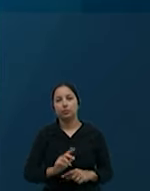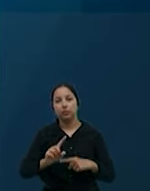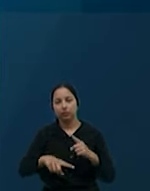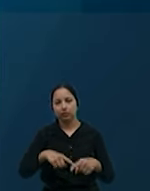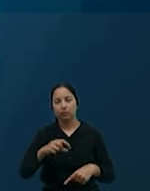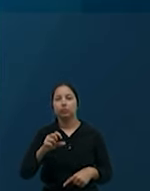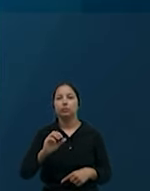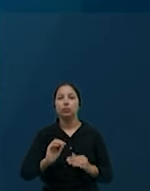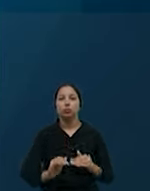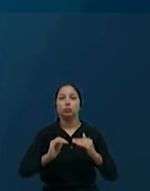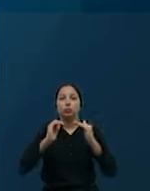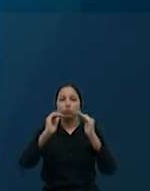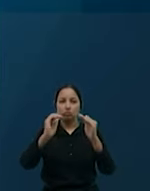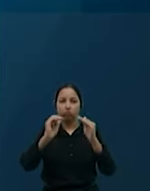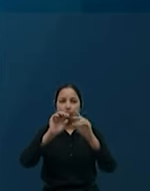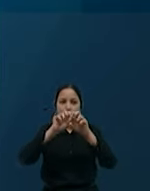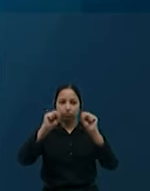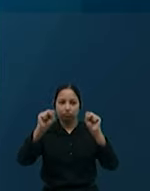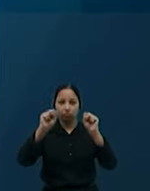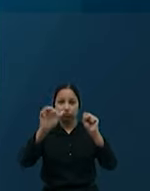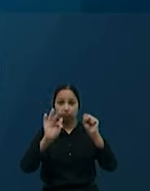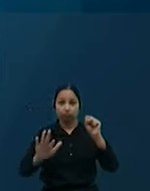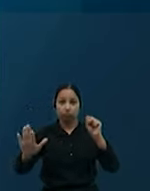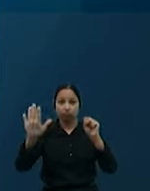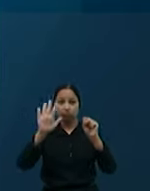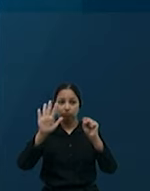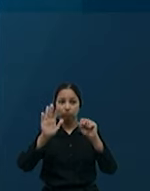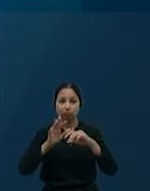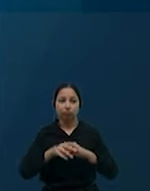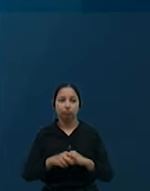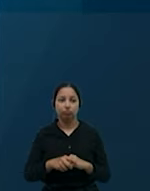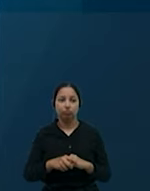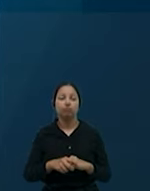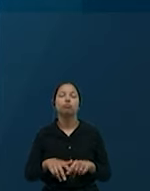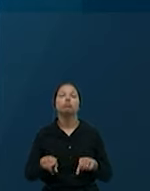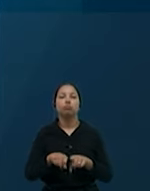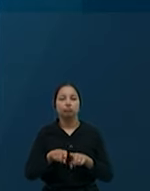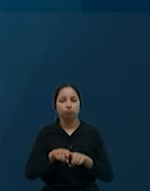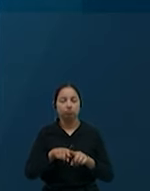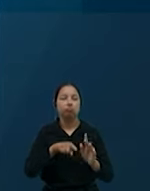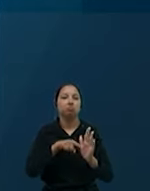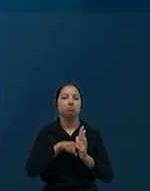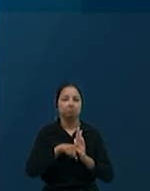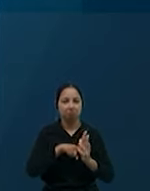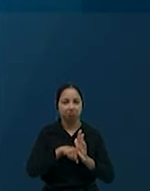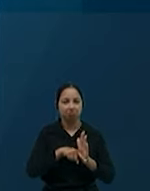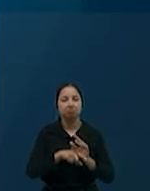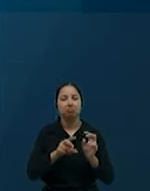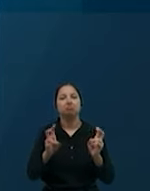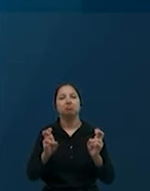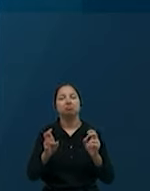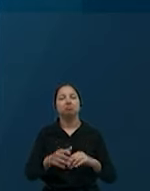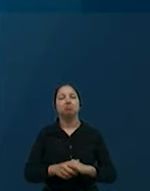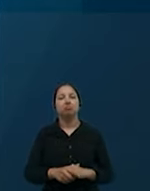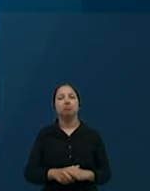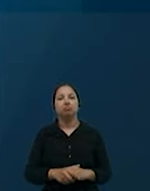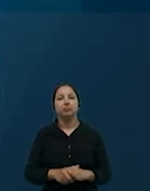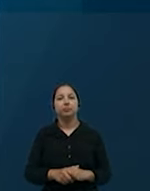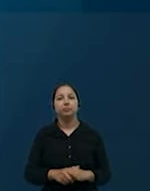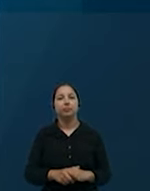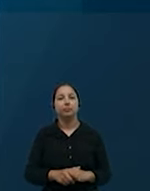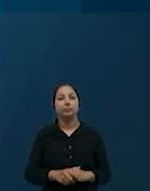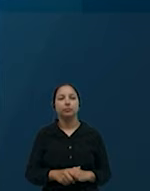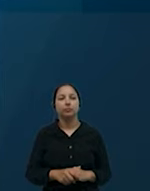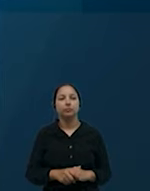Marisa vai estar sabendo aí o número, mas o Supremo Tribunal Federal também examinou essa questão, né? Mas ali só sob o